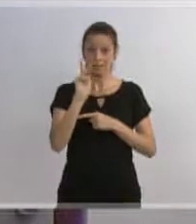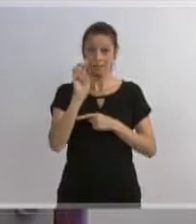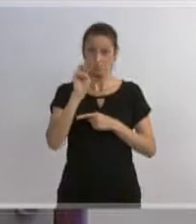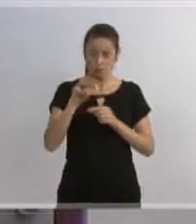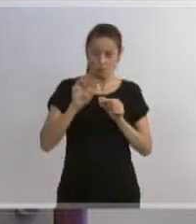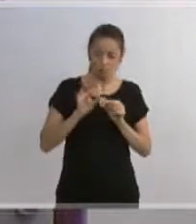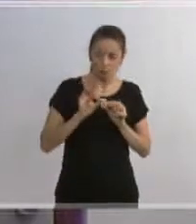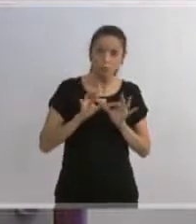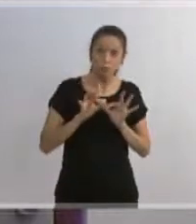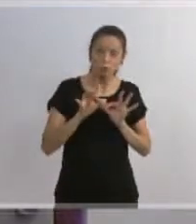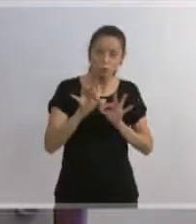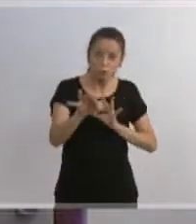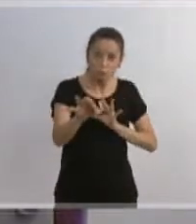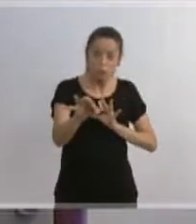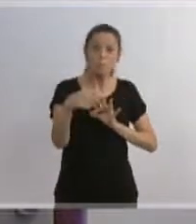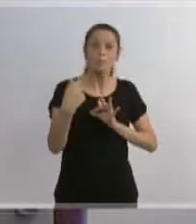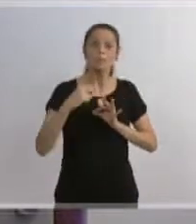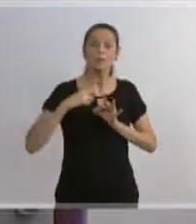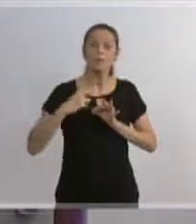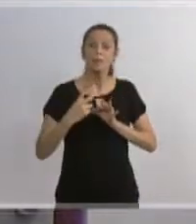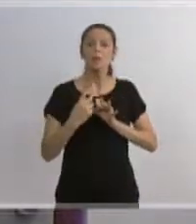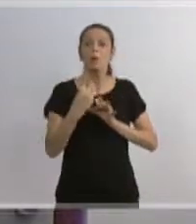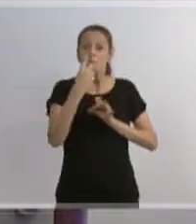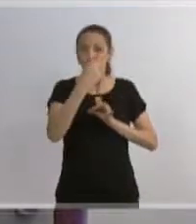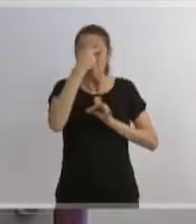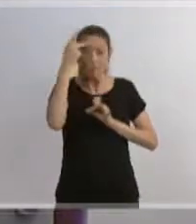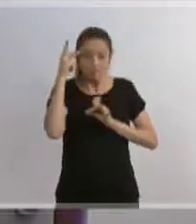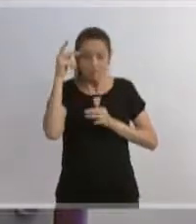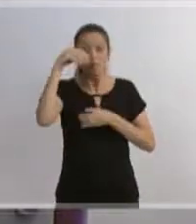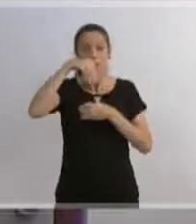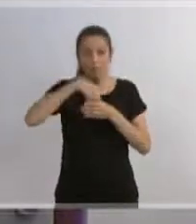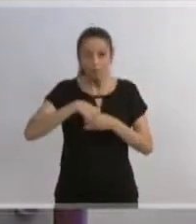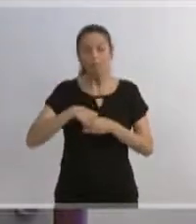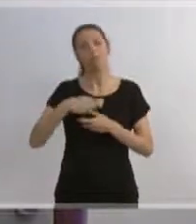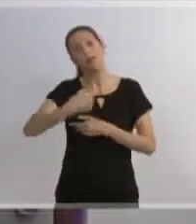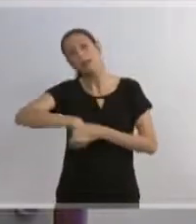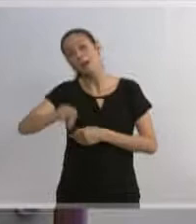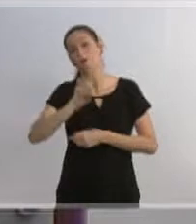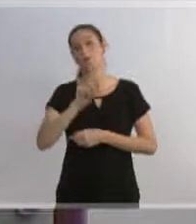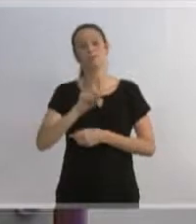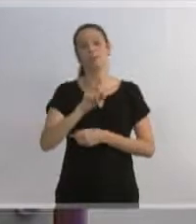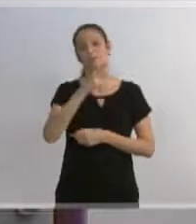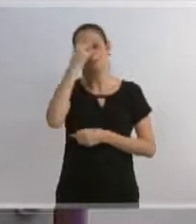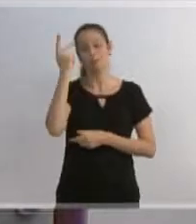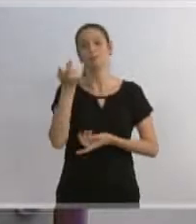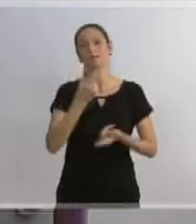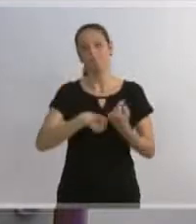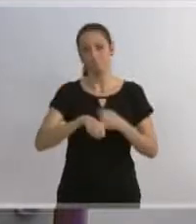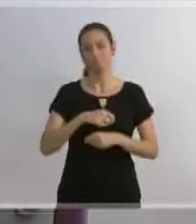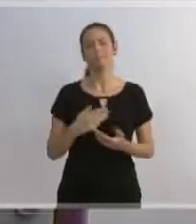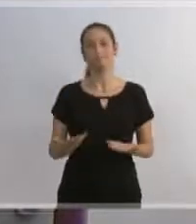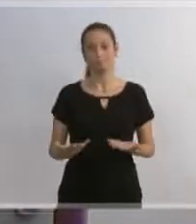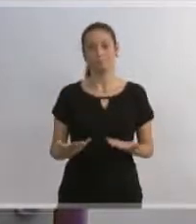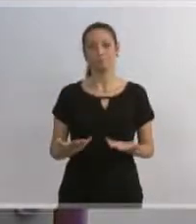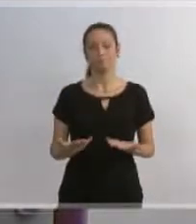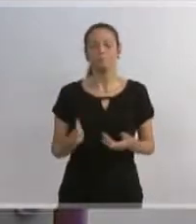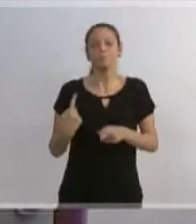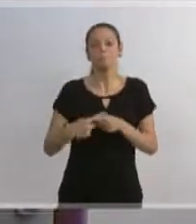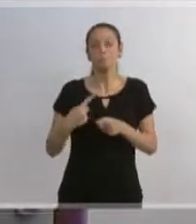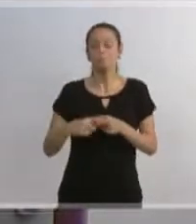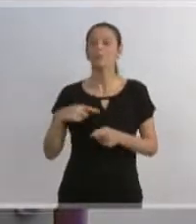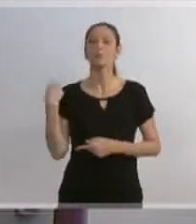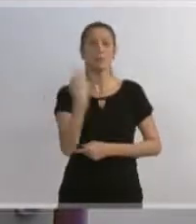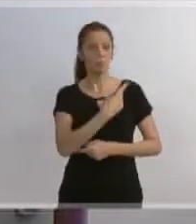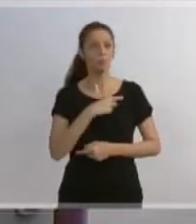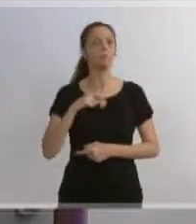e com micro-ônibus. Eu acho, gente, que ninguém vai fazer uma empresa para não gerar lucro, né? Nenhum de nós, sem consciência, iria abrir